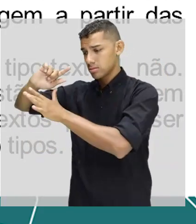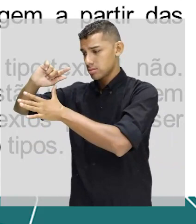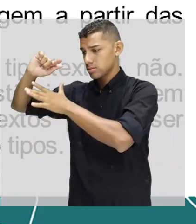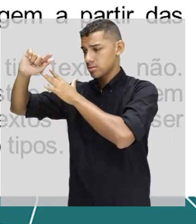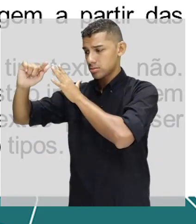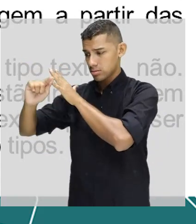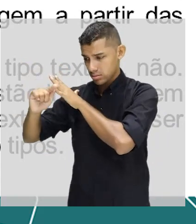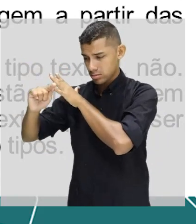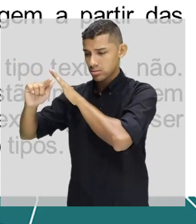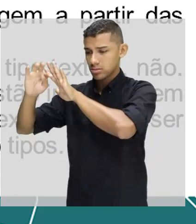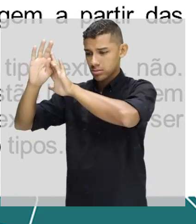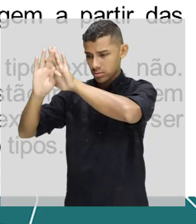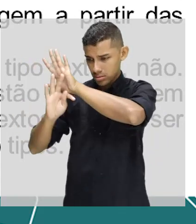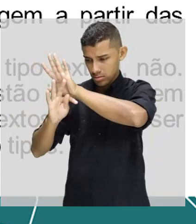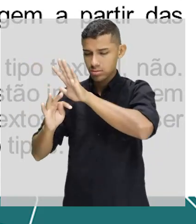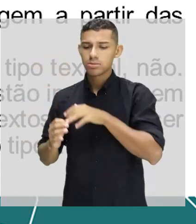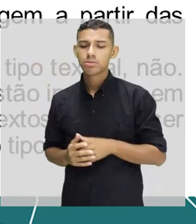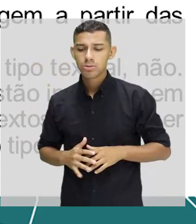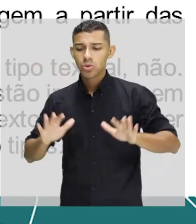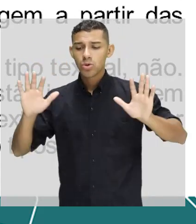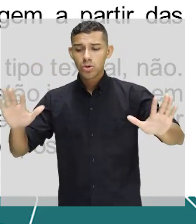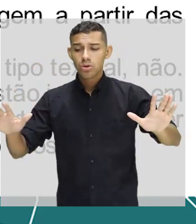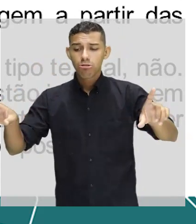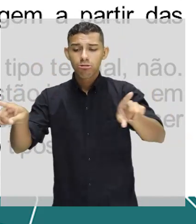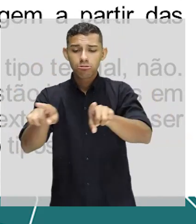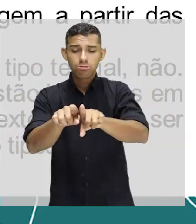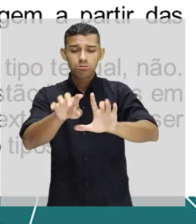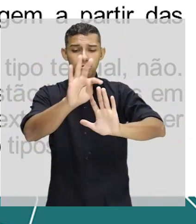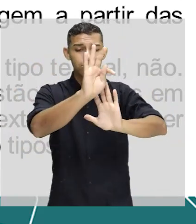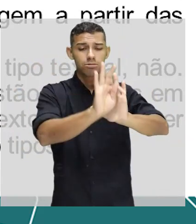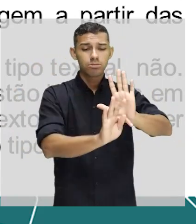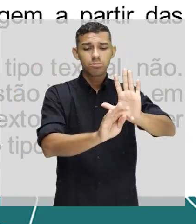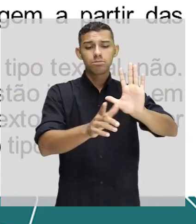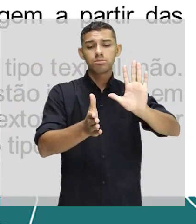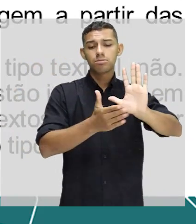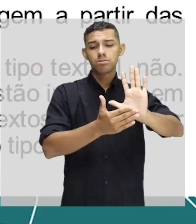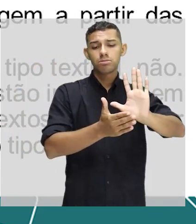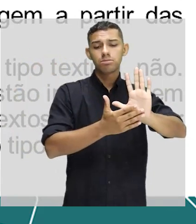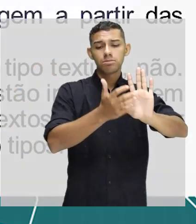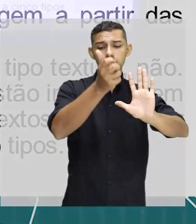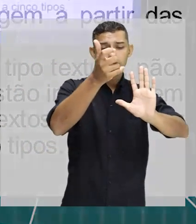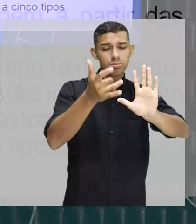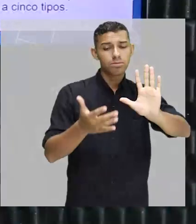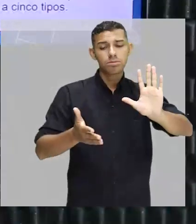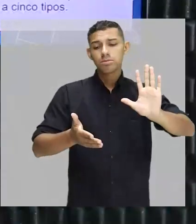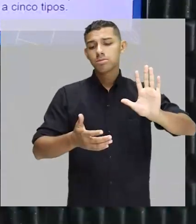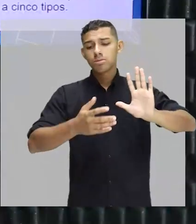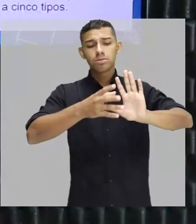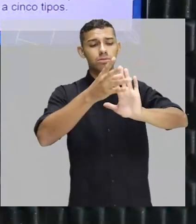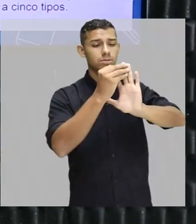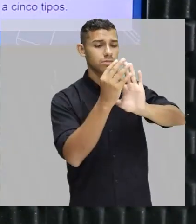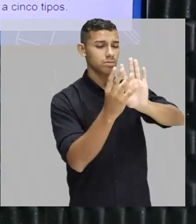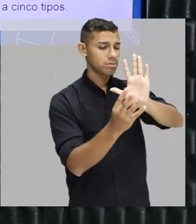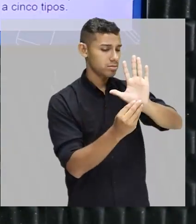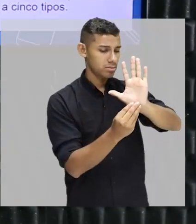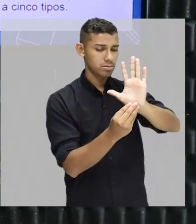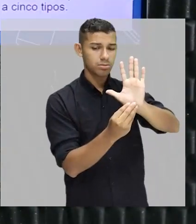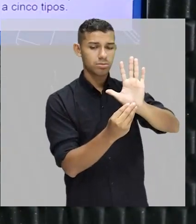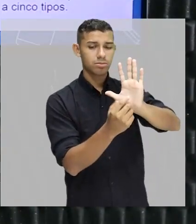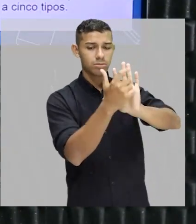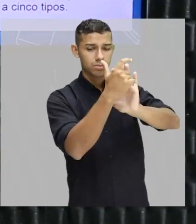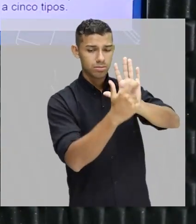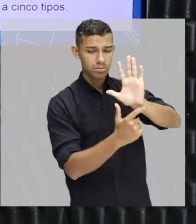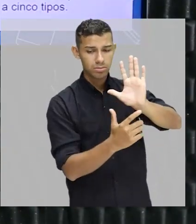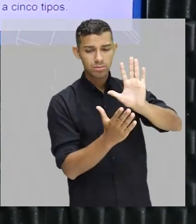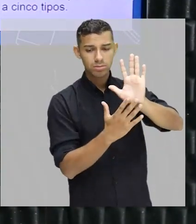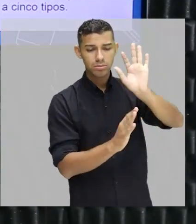Os tipos textuais ou tipo de textos se referem ao conteúdo dos textos e ao seu formato.